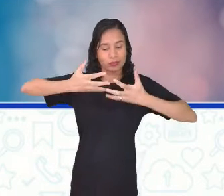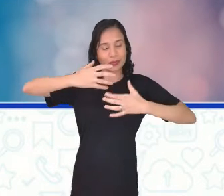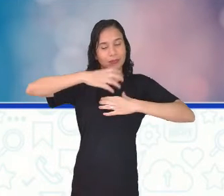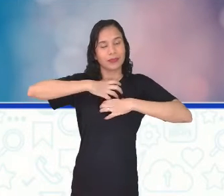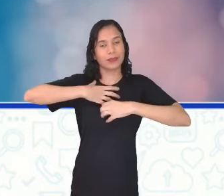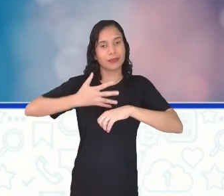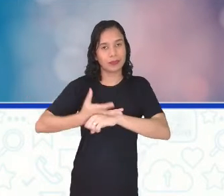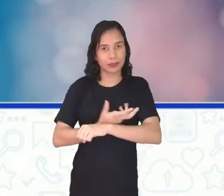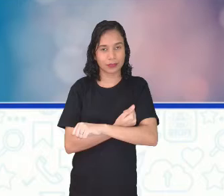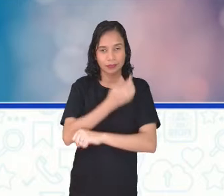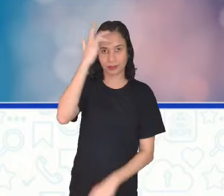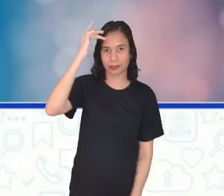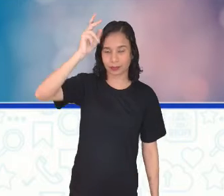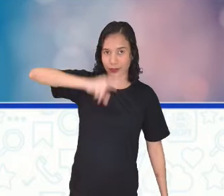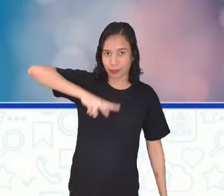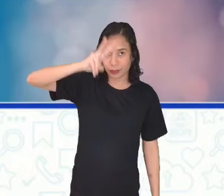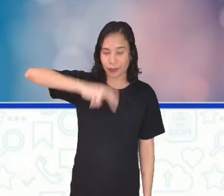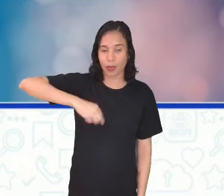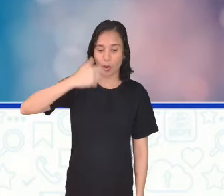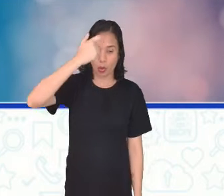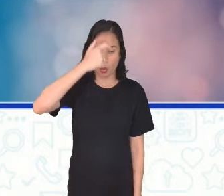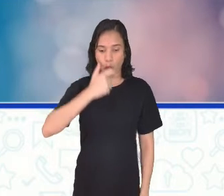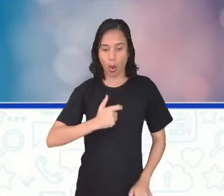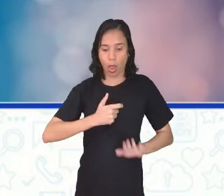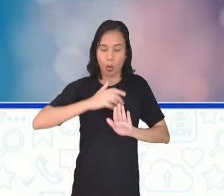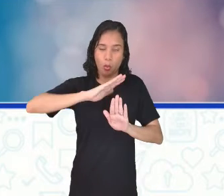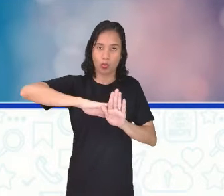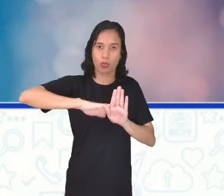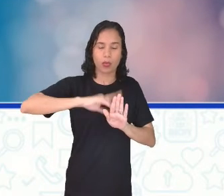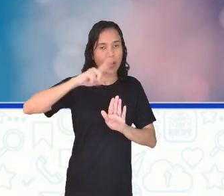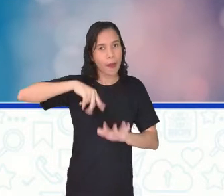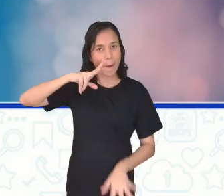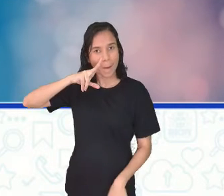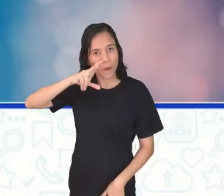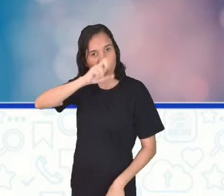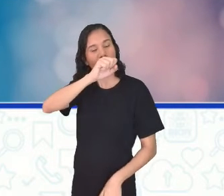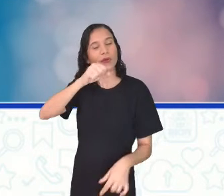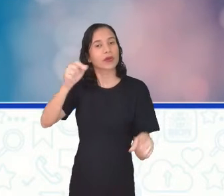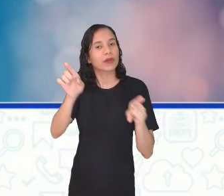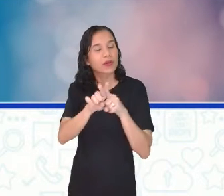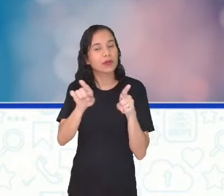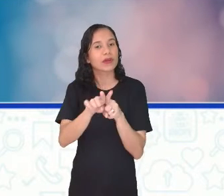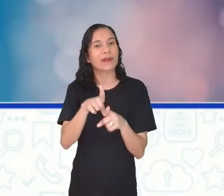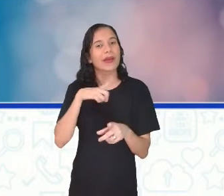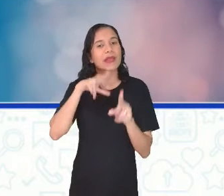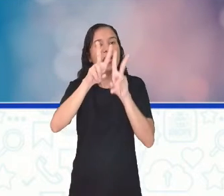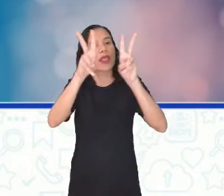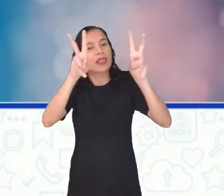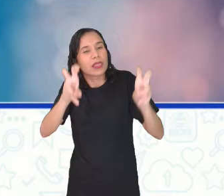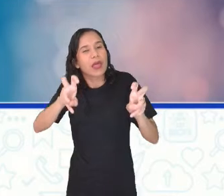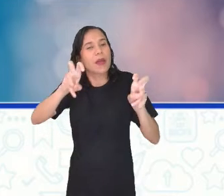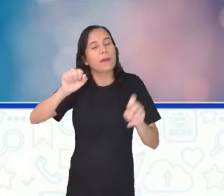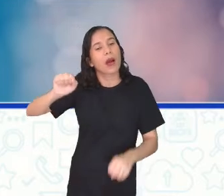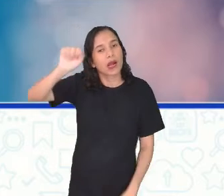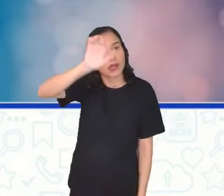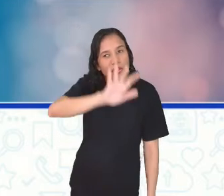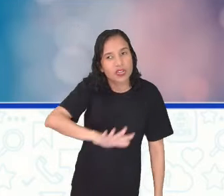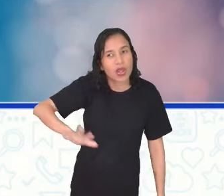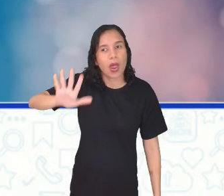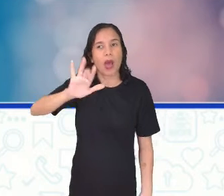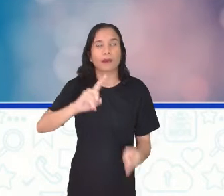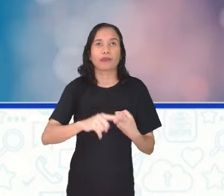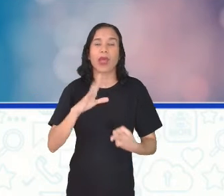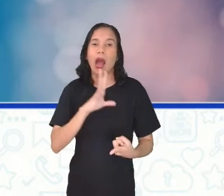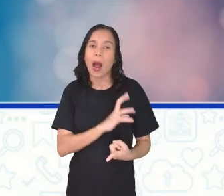sentimentos e emoções no leitor. O eu subjetivo aparecerá muito forte, mas também busca lidar com temas universais, tais como amor,